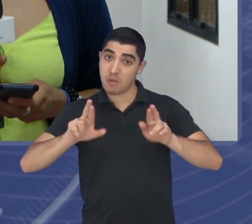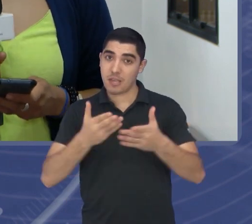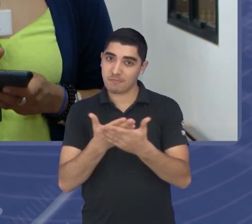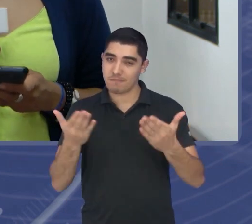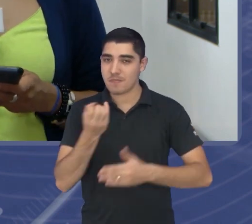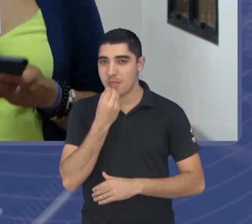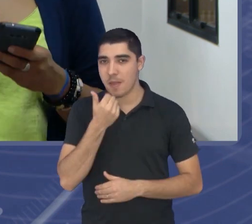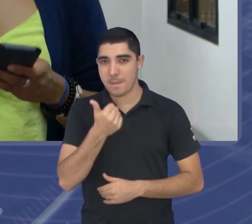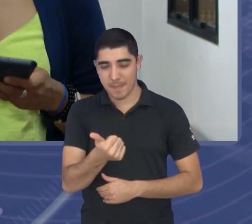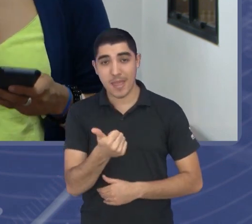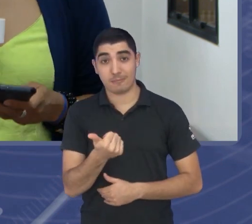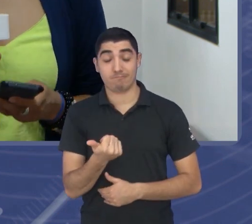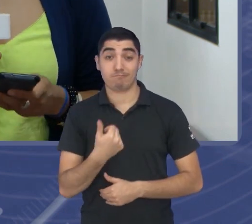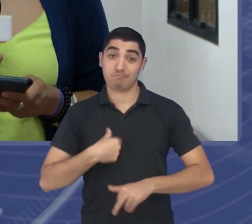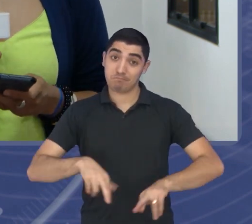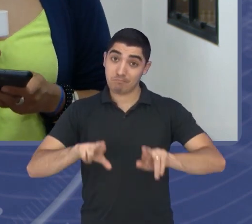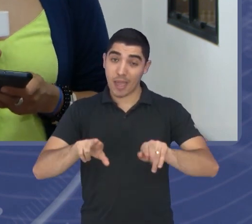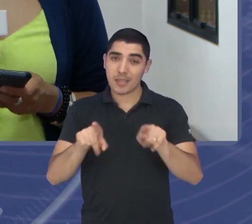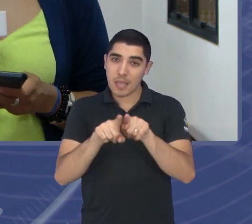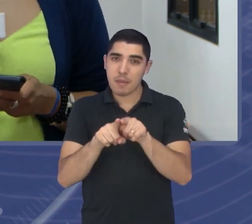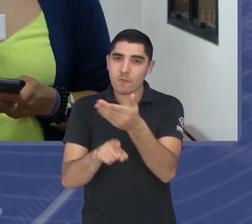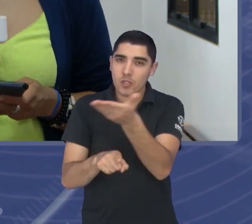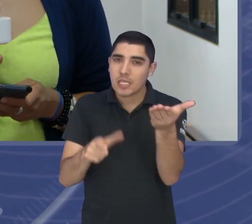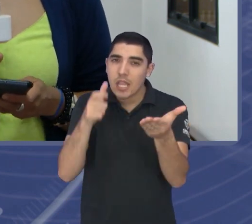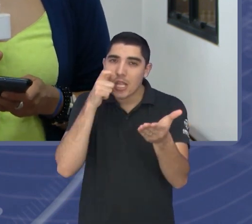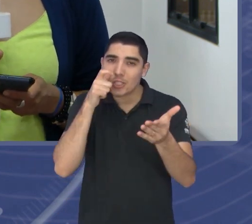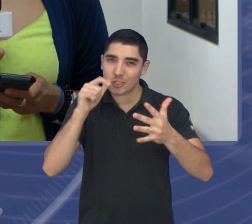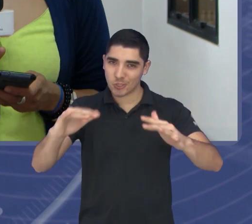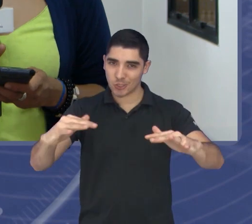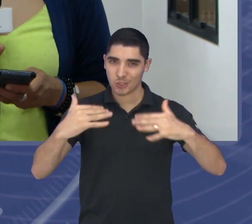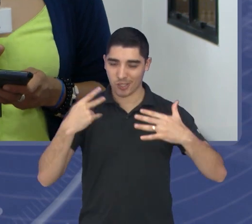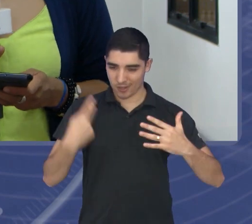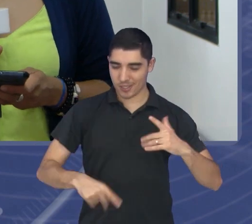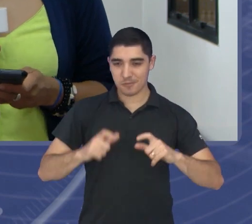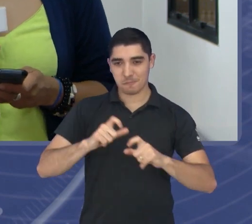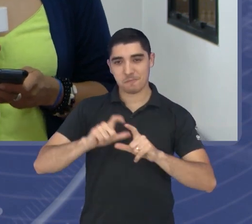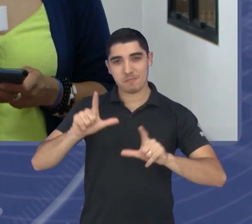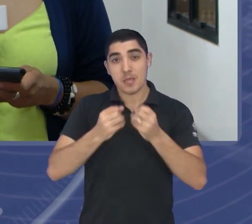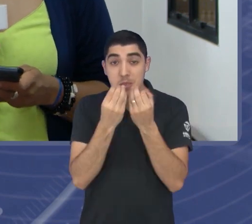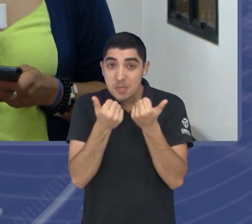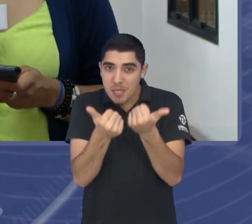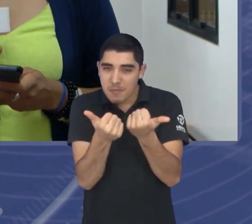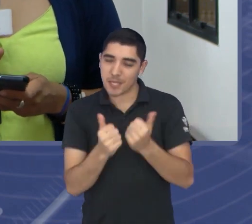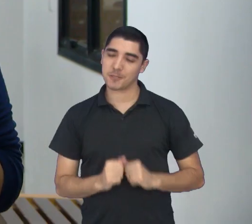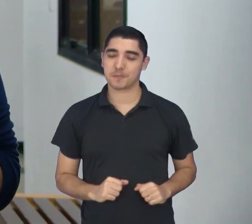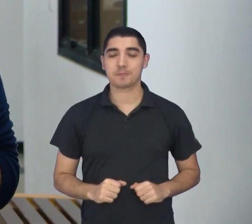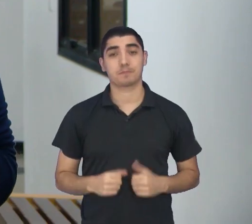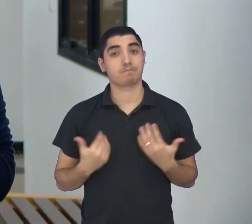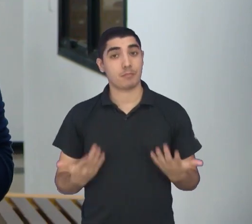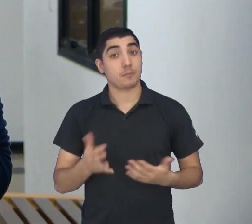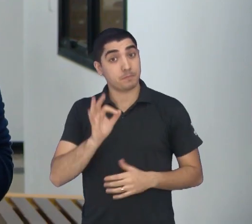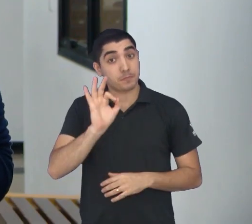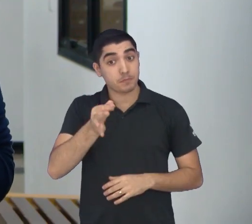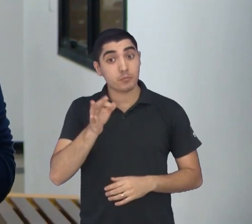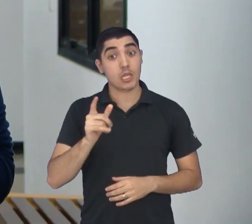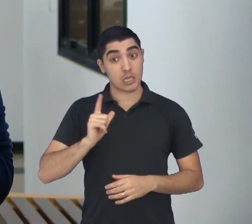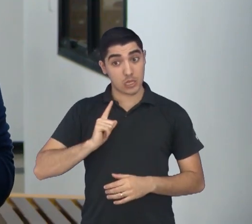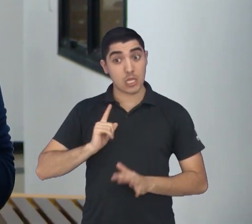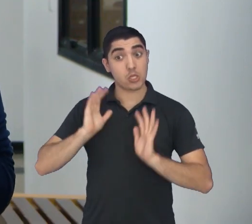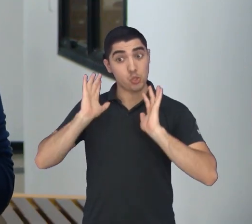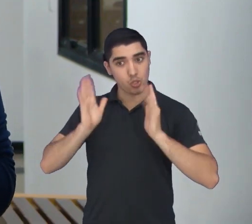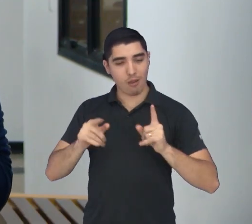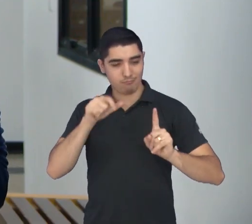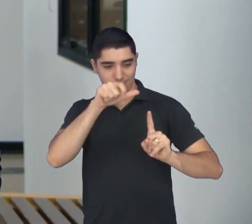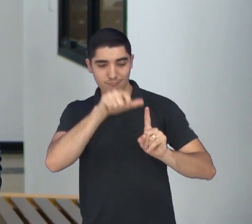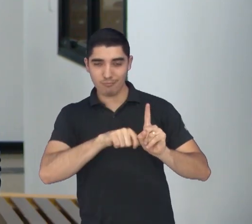aí no estúdio. Espero que você também aí que está nos assistindo pela tela da TV Câmara também esteja bem, viu? É isso mesmo, Dani, tem crescido e